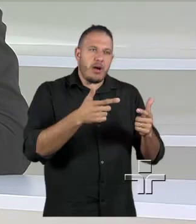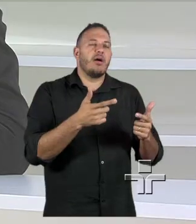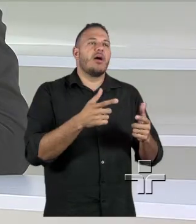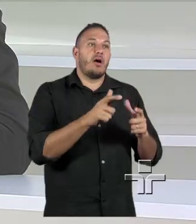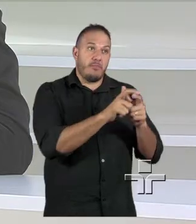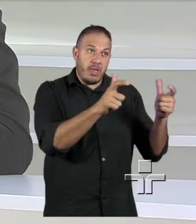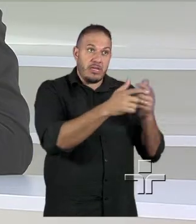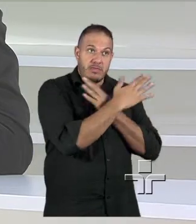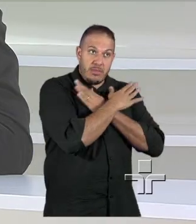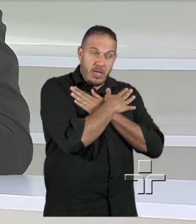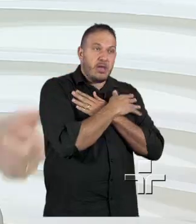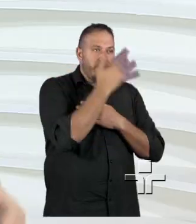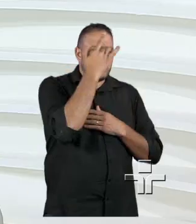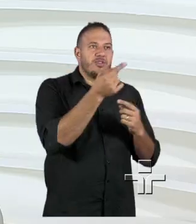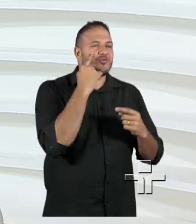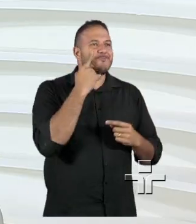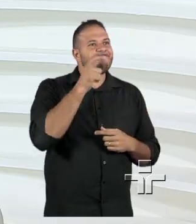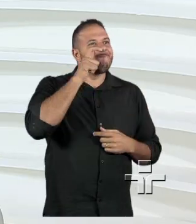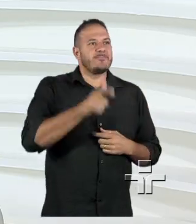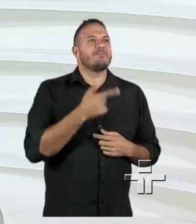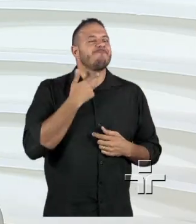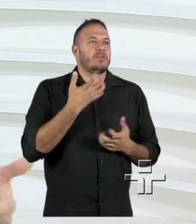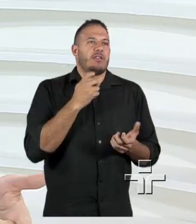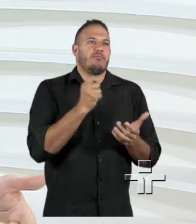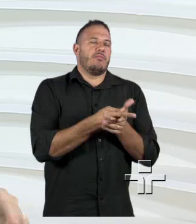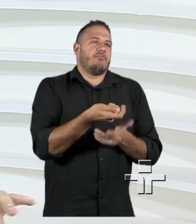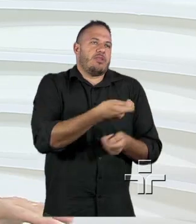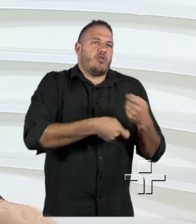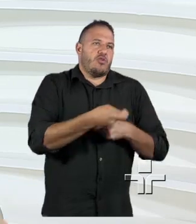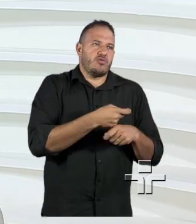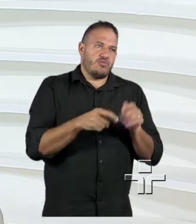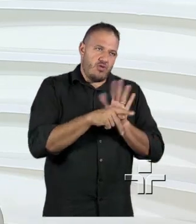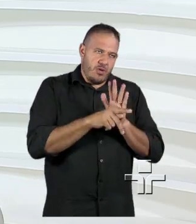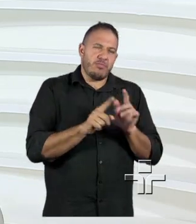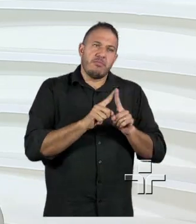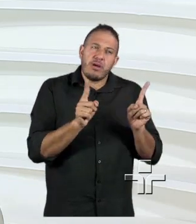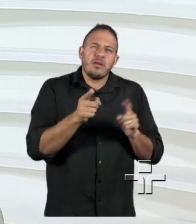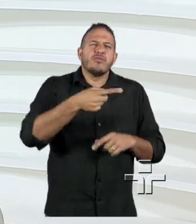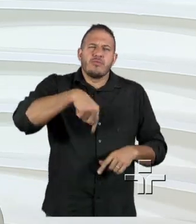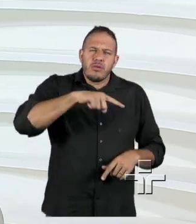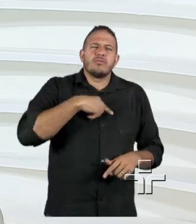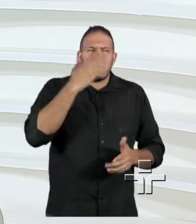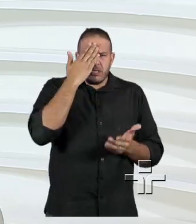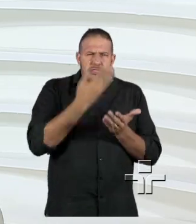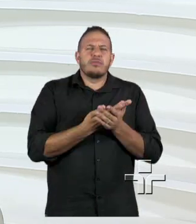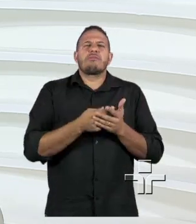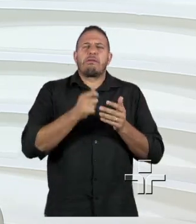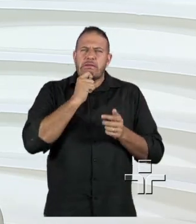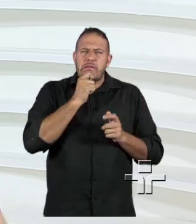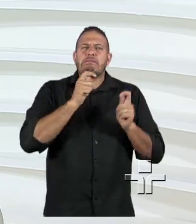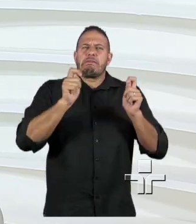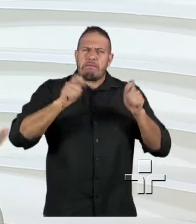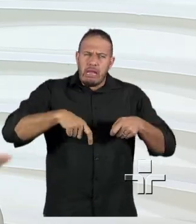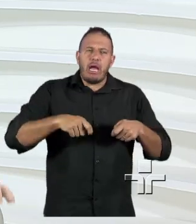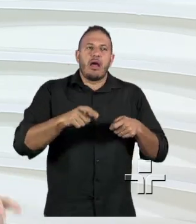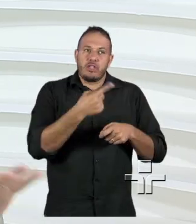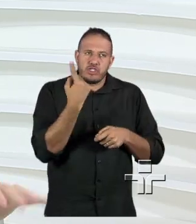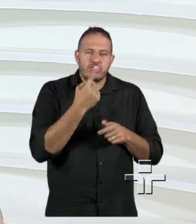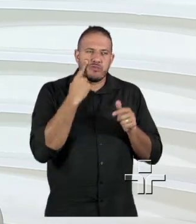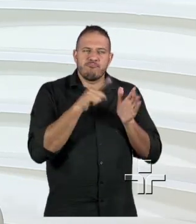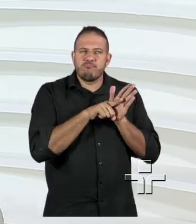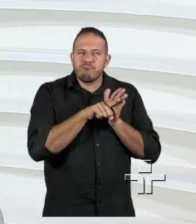pouquinho essa demanda de pessoas que procuram. E sim, nós acreditamos que ainda exista mercado, a gente tem